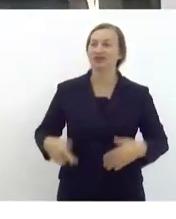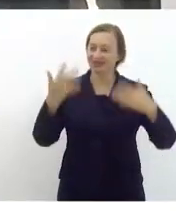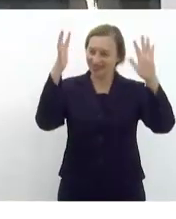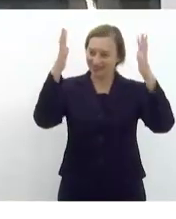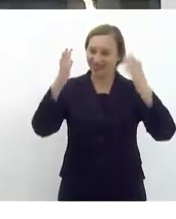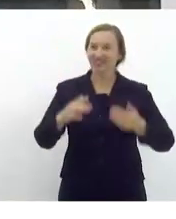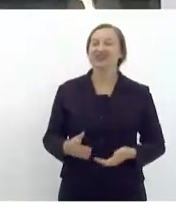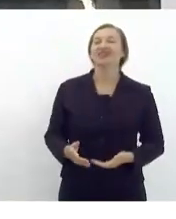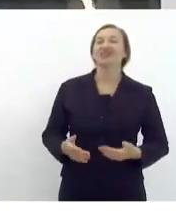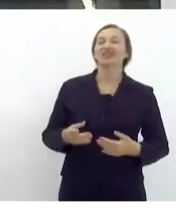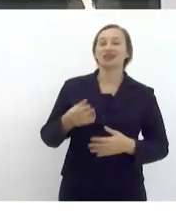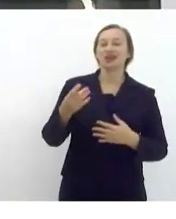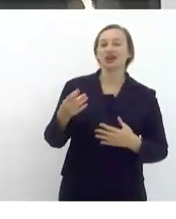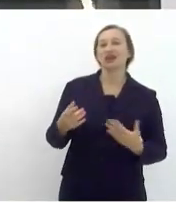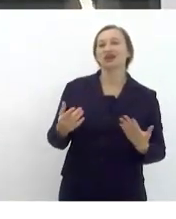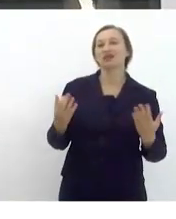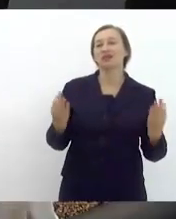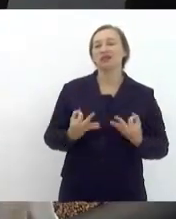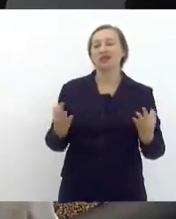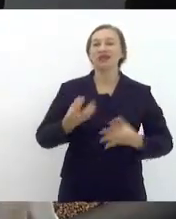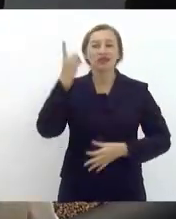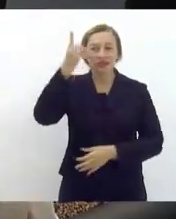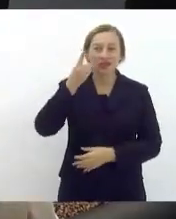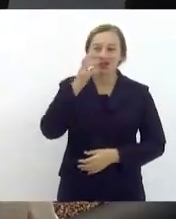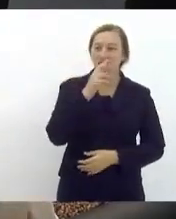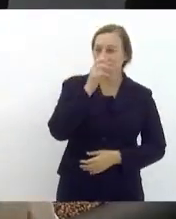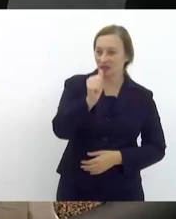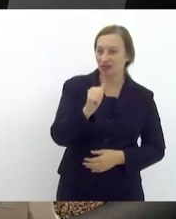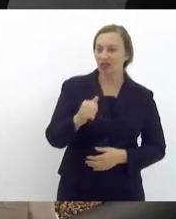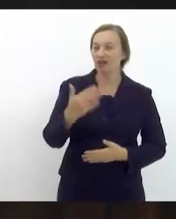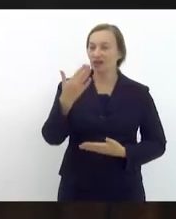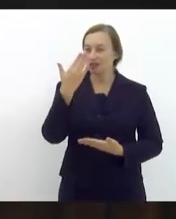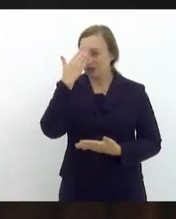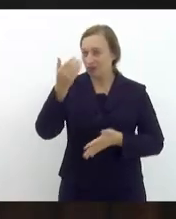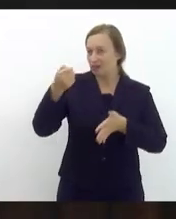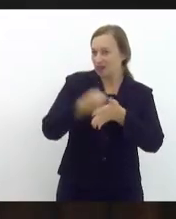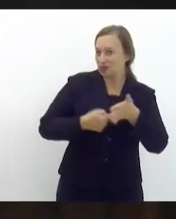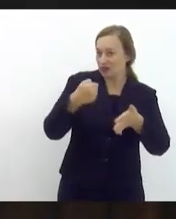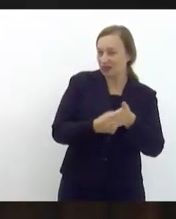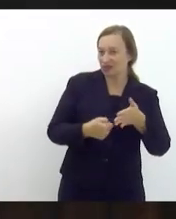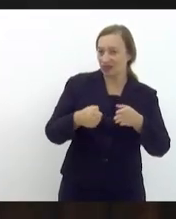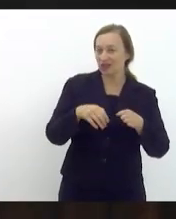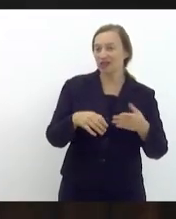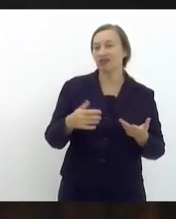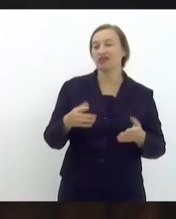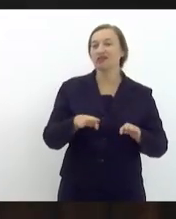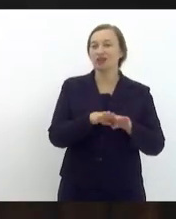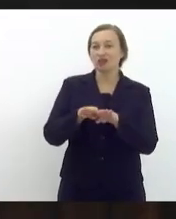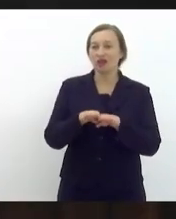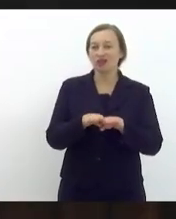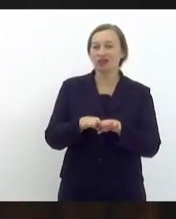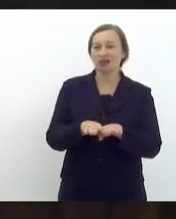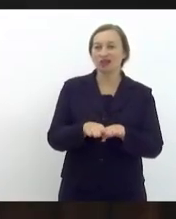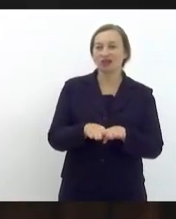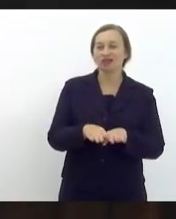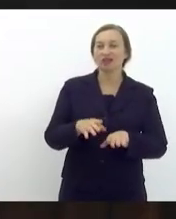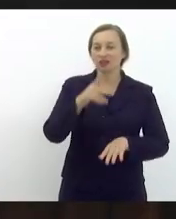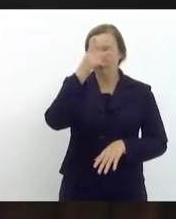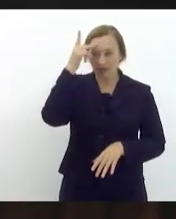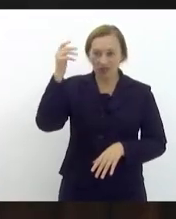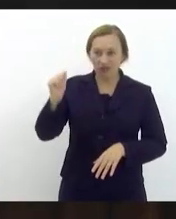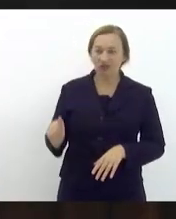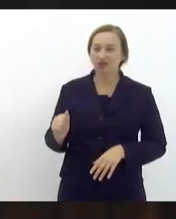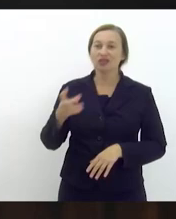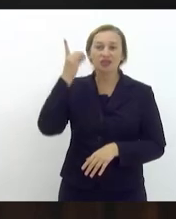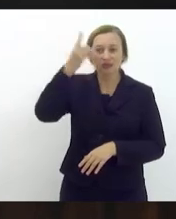Deputado Rodrigo Amorim Obrigado pela sua luta em defesa da paridade dispensionistas do Rio de Janeiro deputada